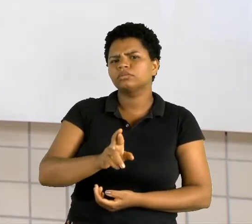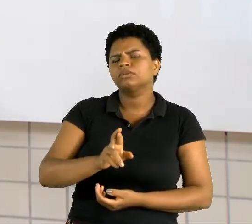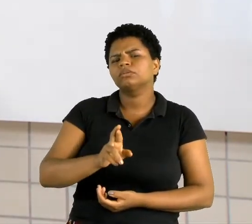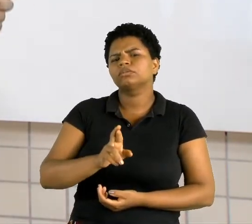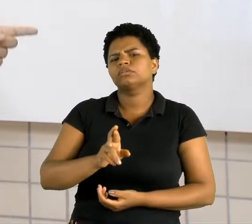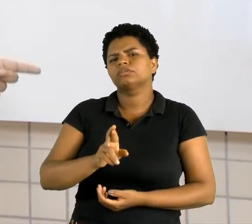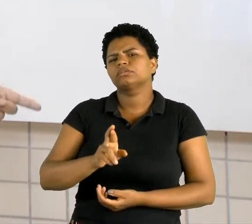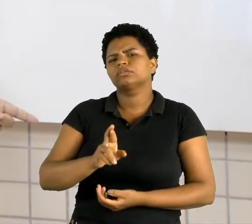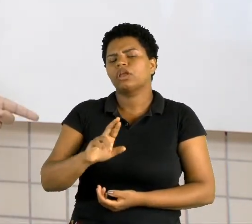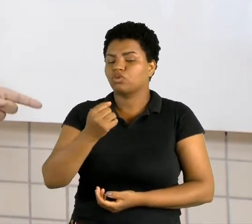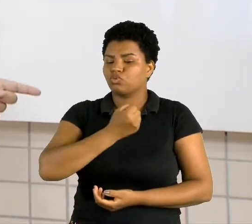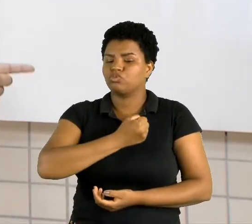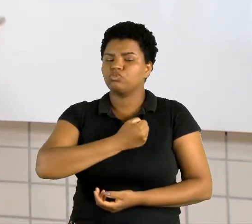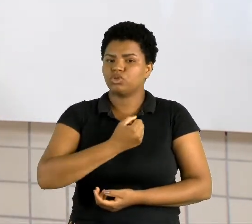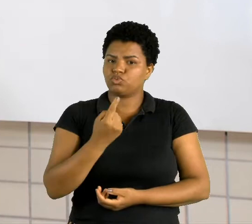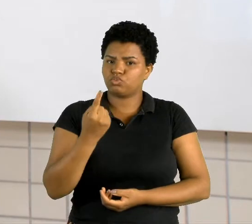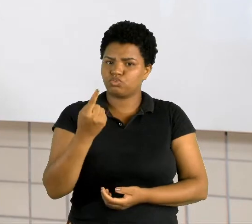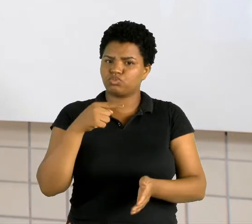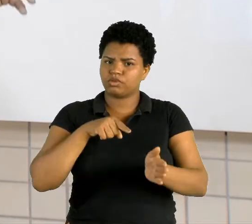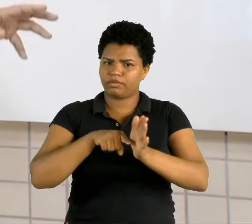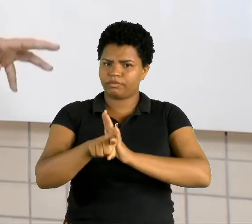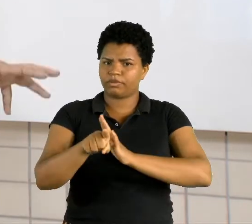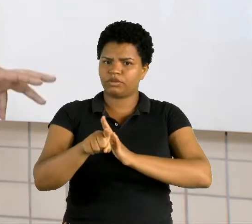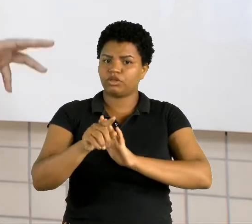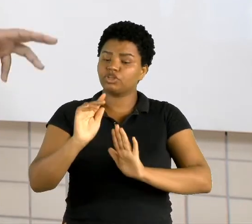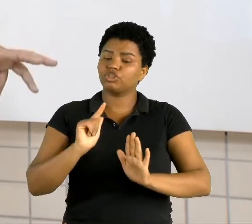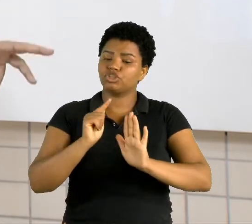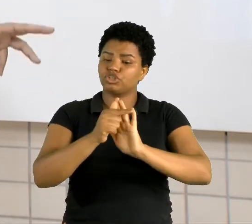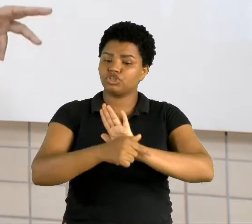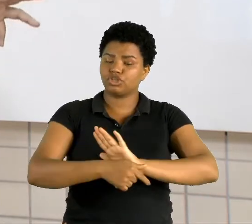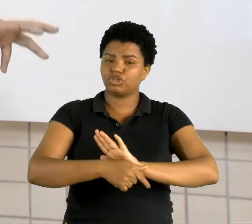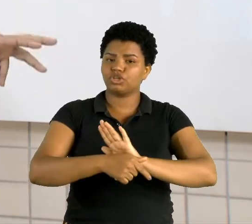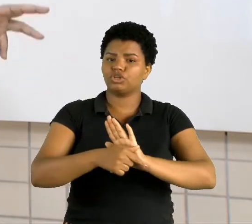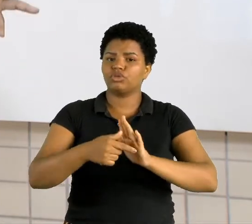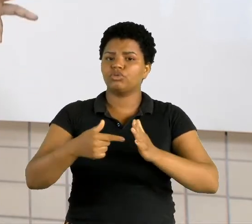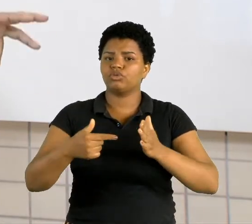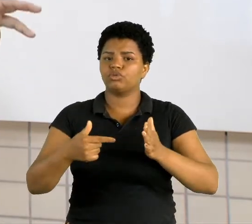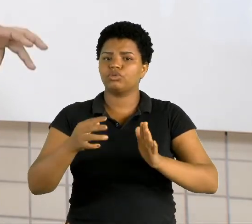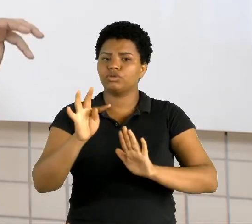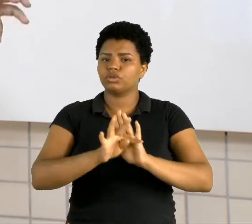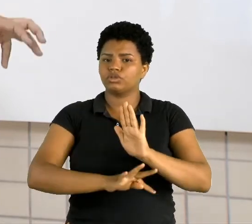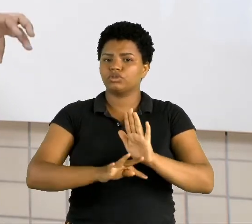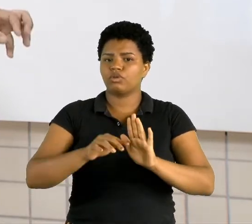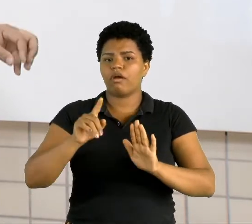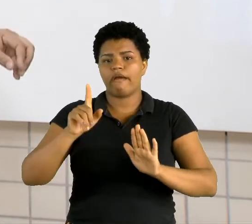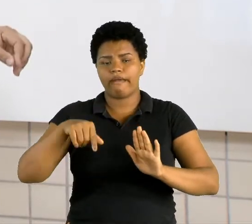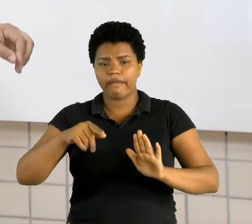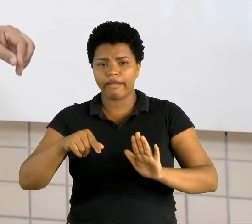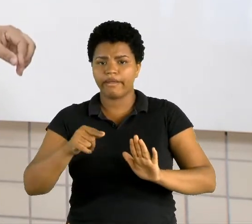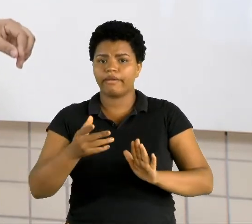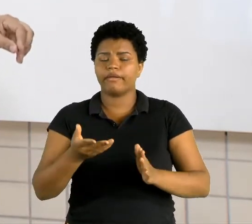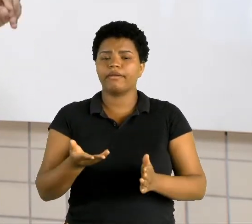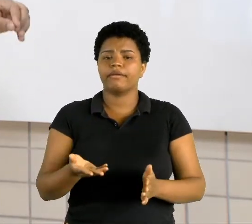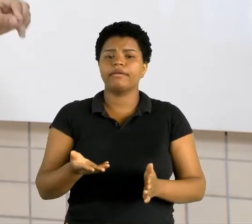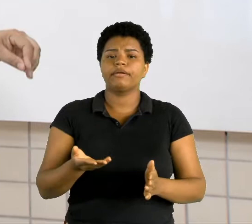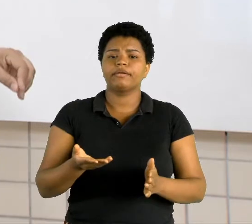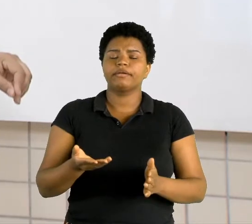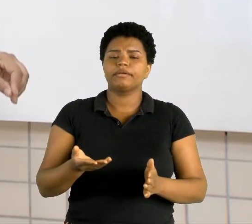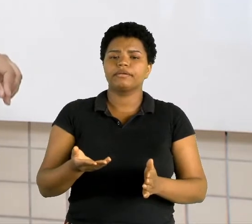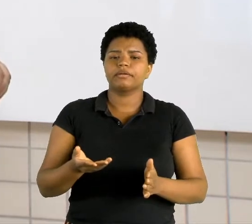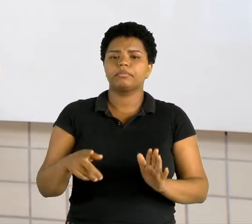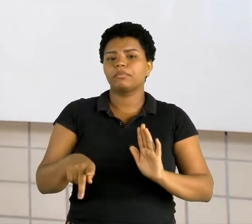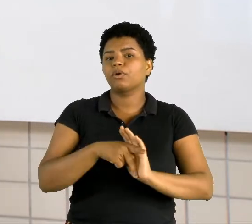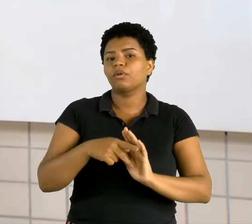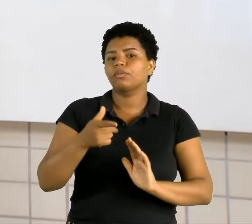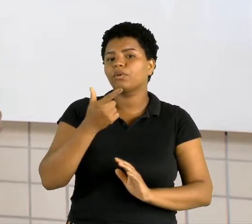da número 1, que perguntava que gênero textual era ele